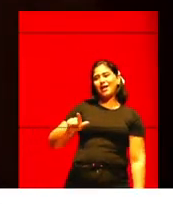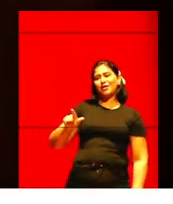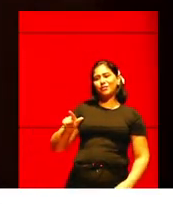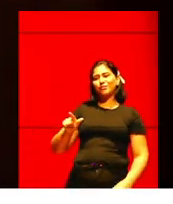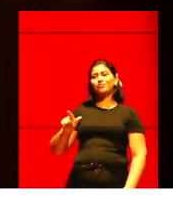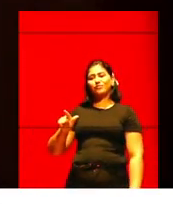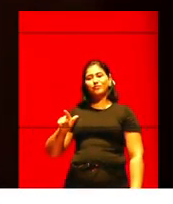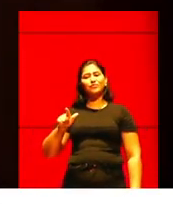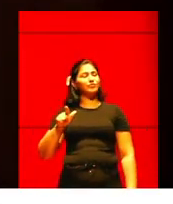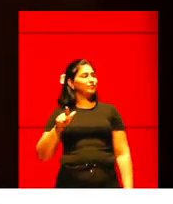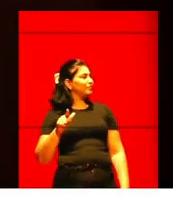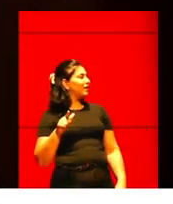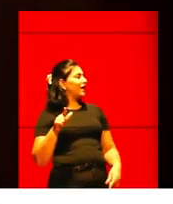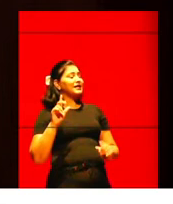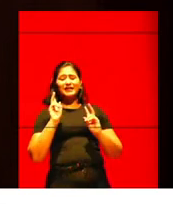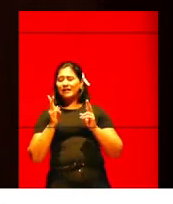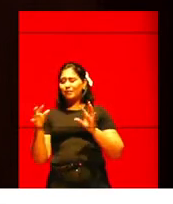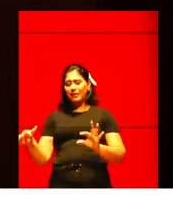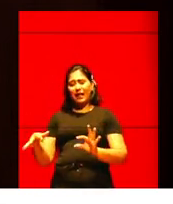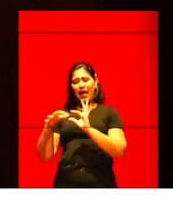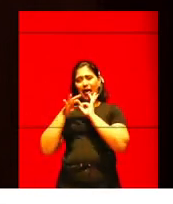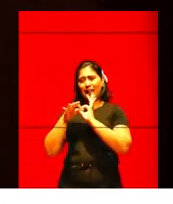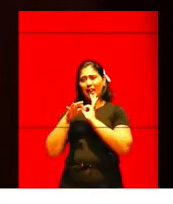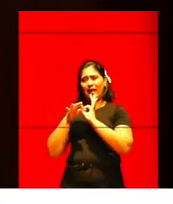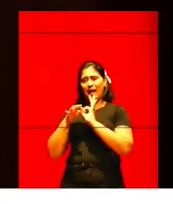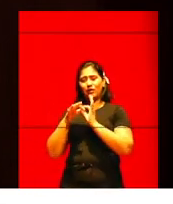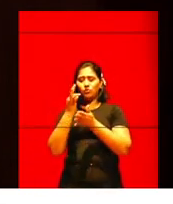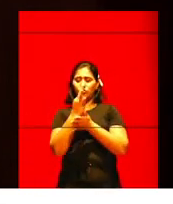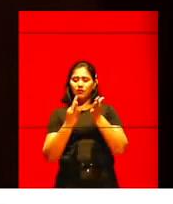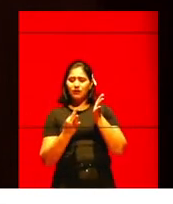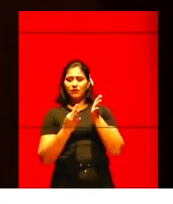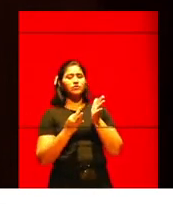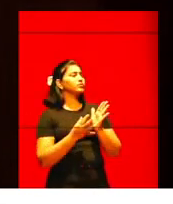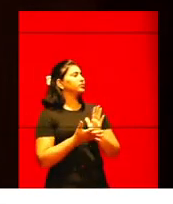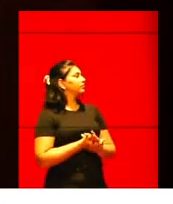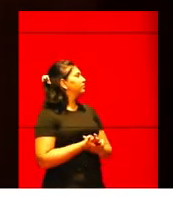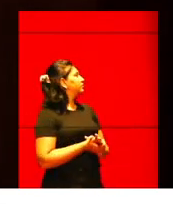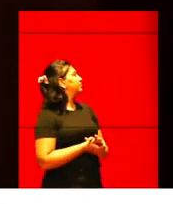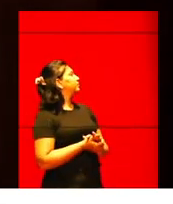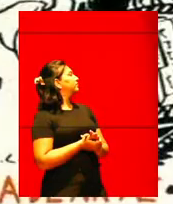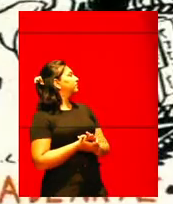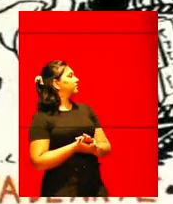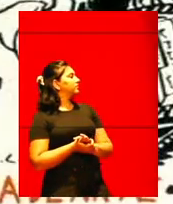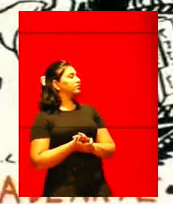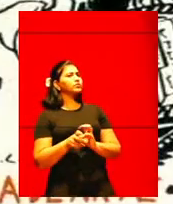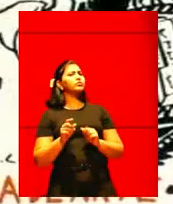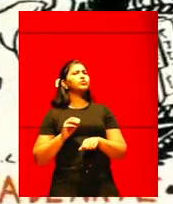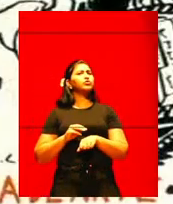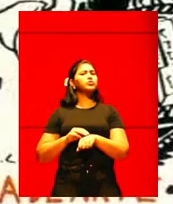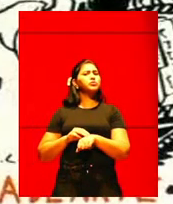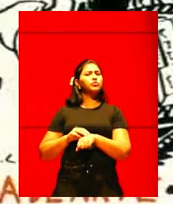trabalhar isso aliado ao contexto literário, beleza? Pode passar mais um para mim? Lá vem a Adriana. Quantos minutos, Adriana?